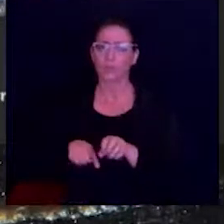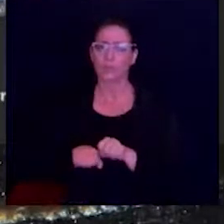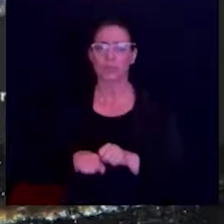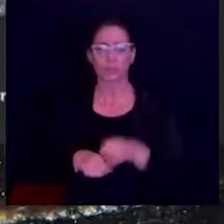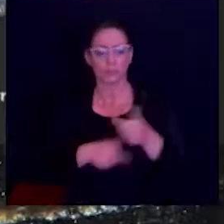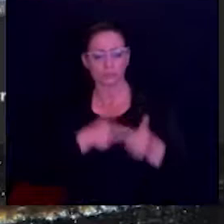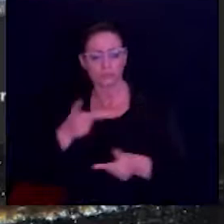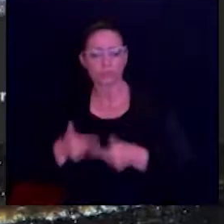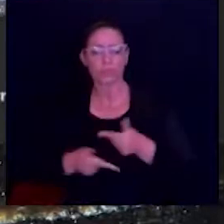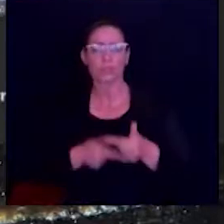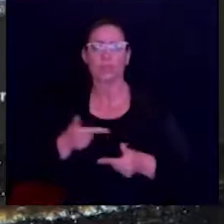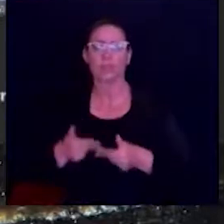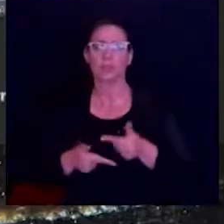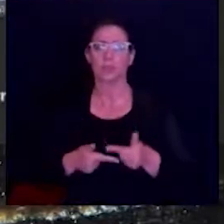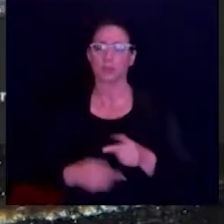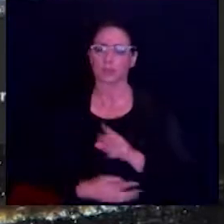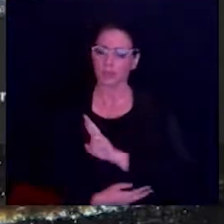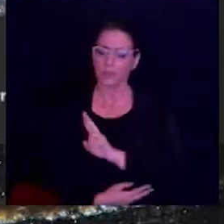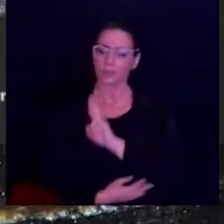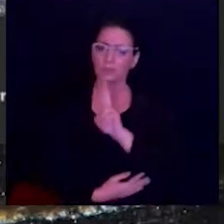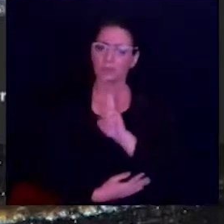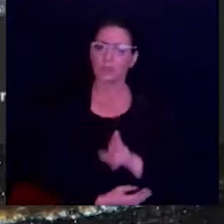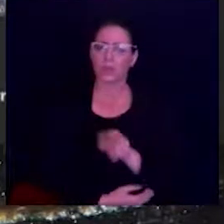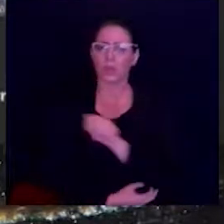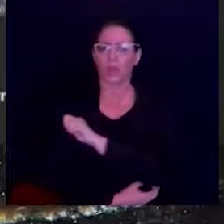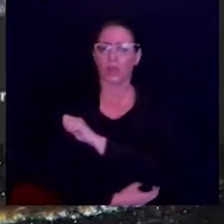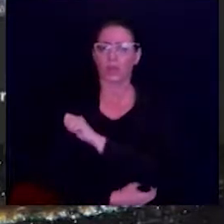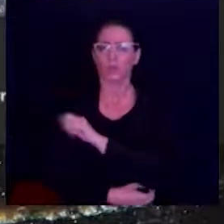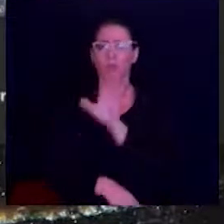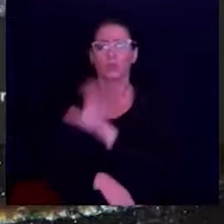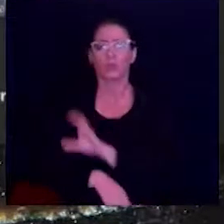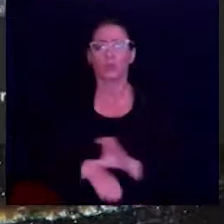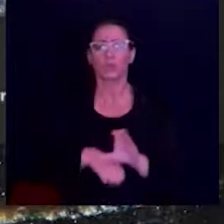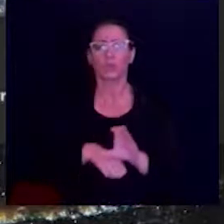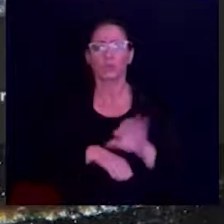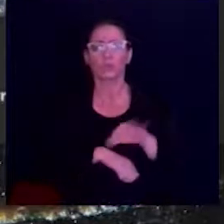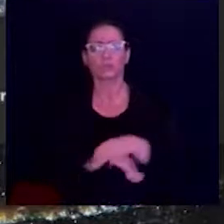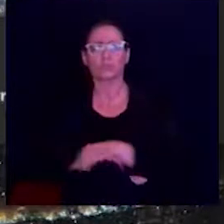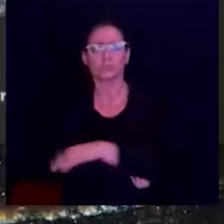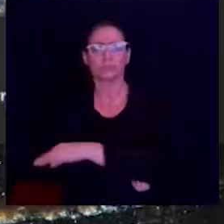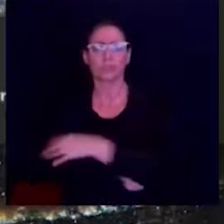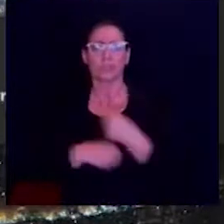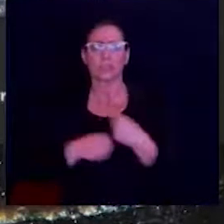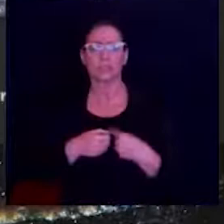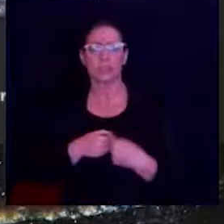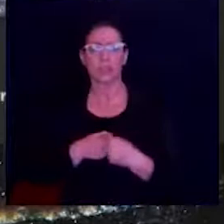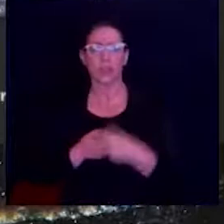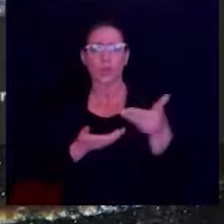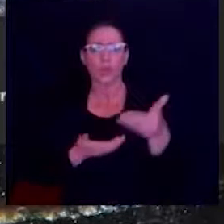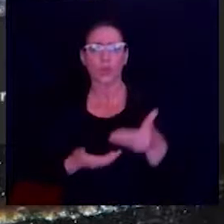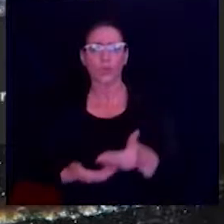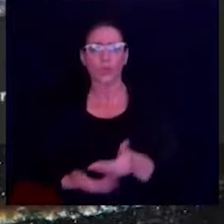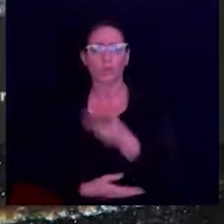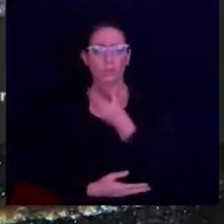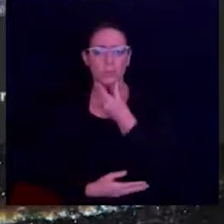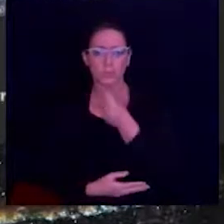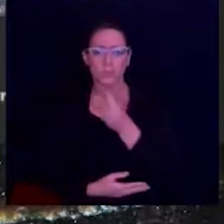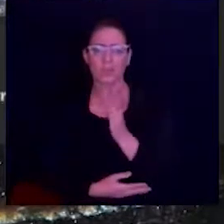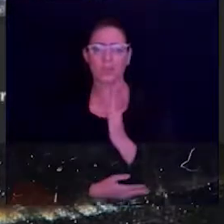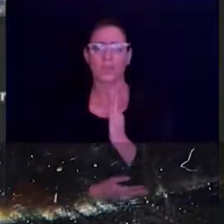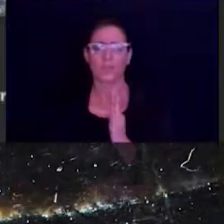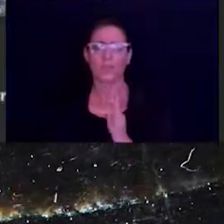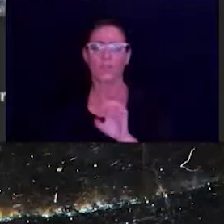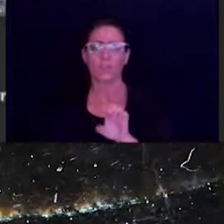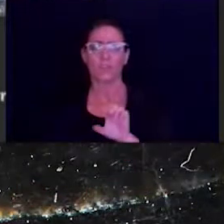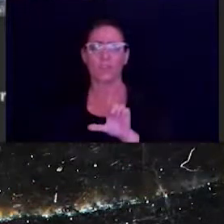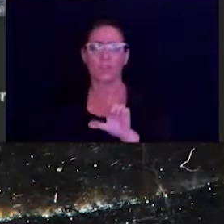empreender. Representando os formandos do curso de Arquitetura e Urbanismo, Convidamos o acadêmico Félix